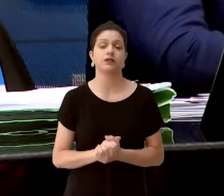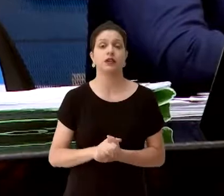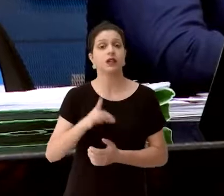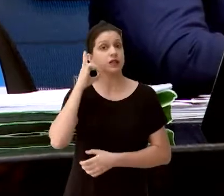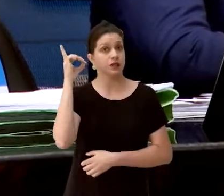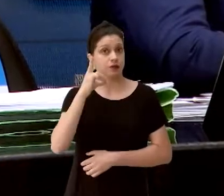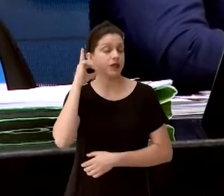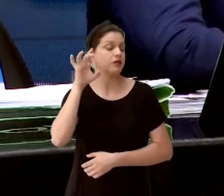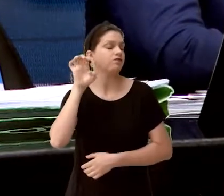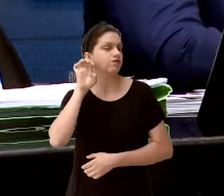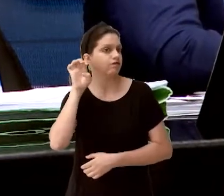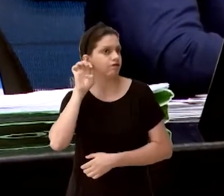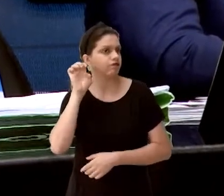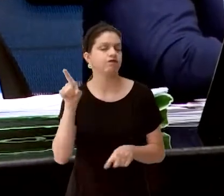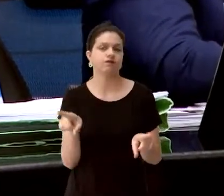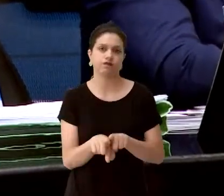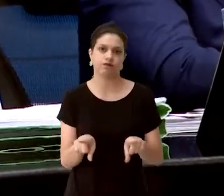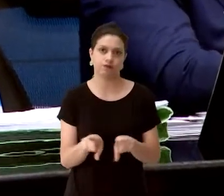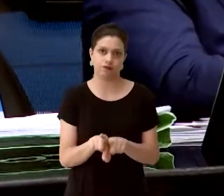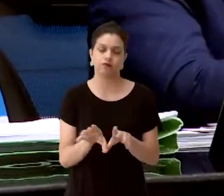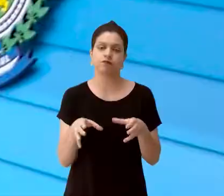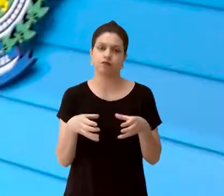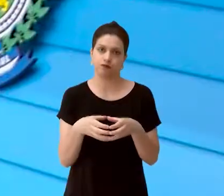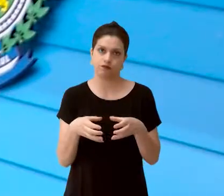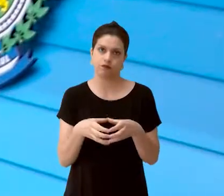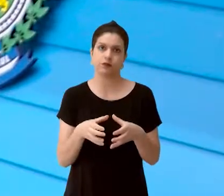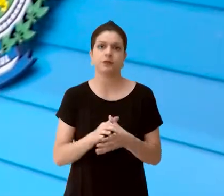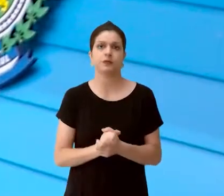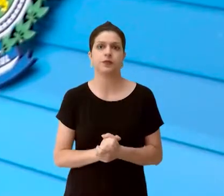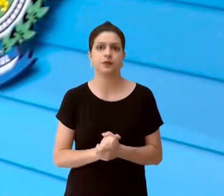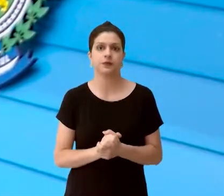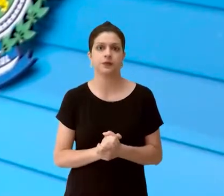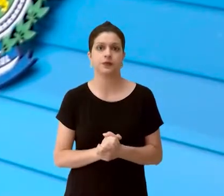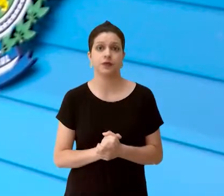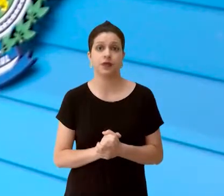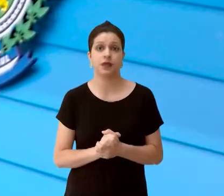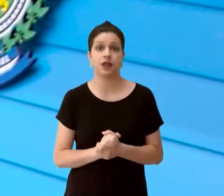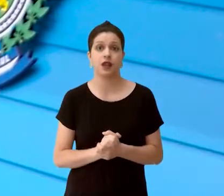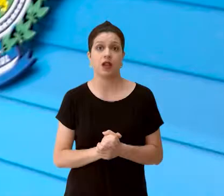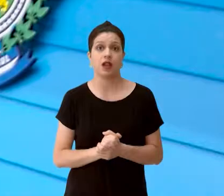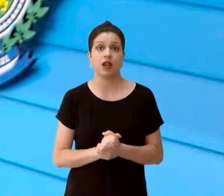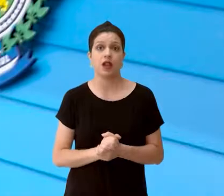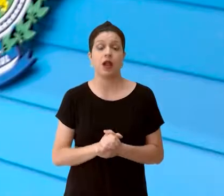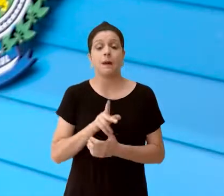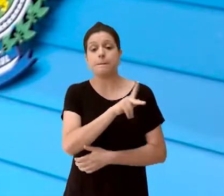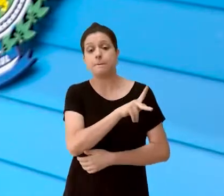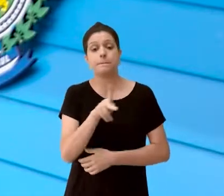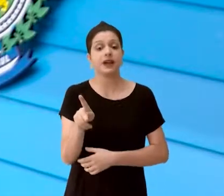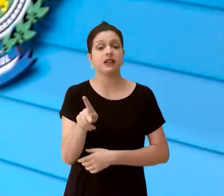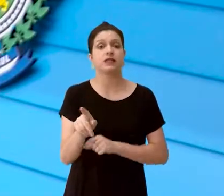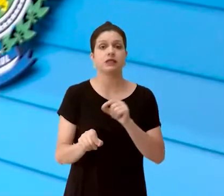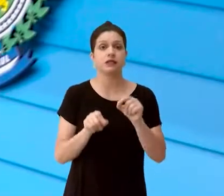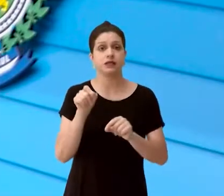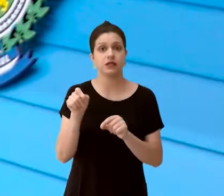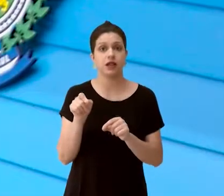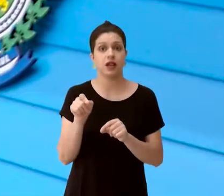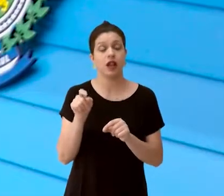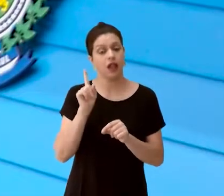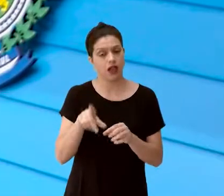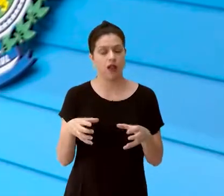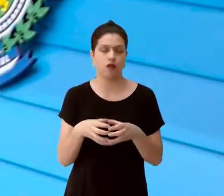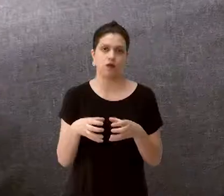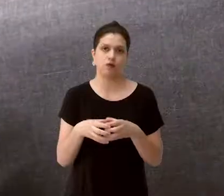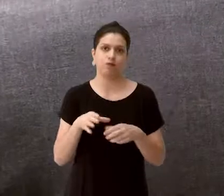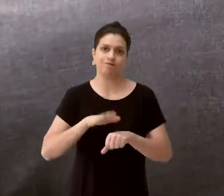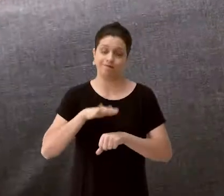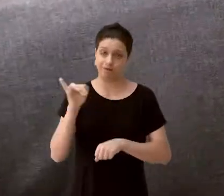Rocha também vai compor a CCJ. E para a presidência dessa comissão, a comissão mais importante da Casa de